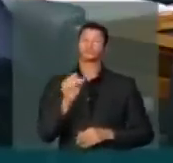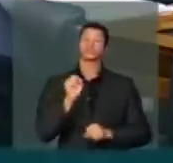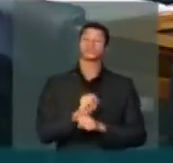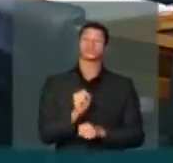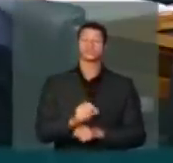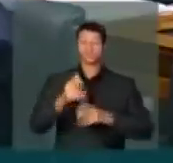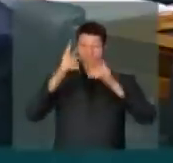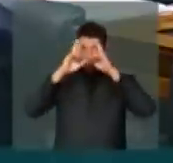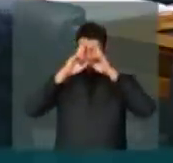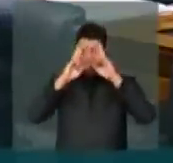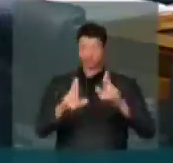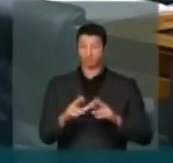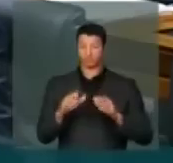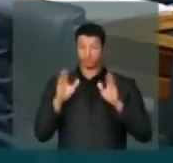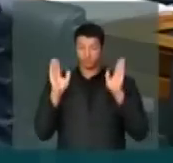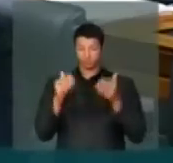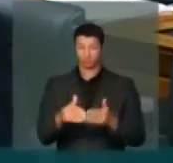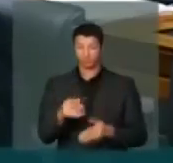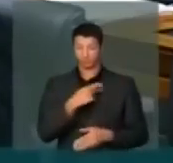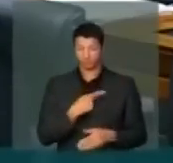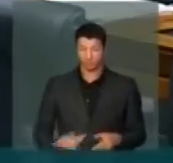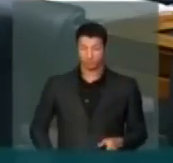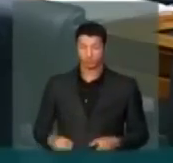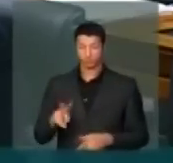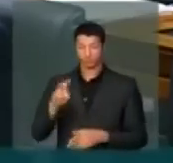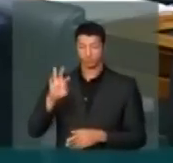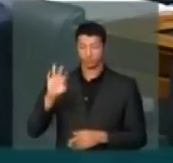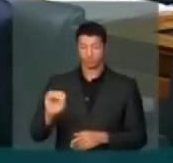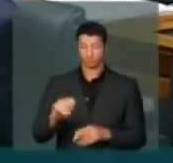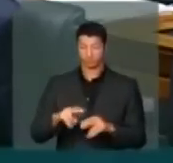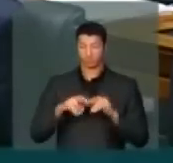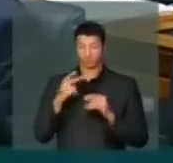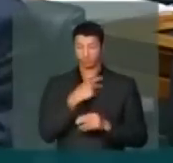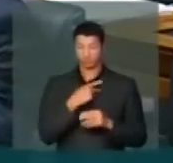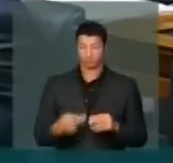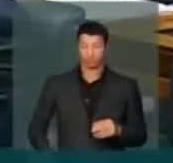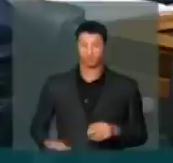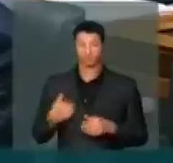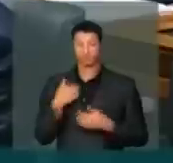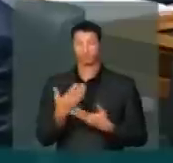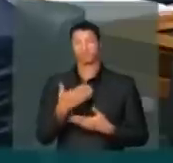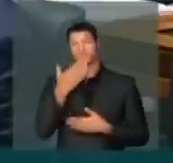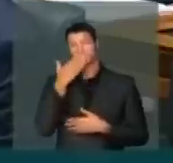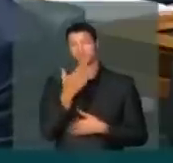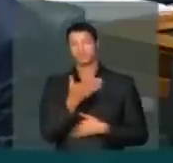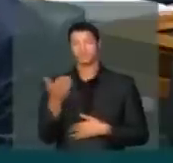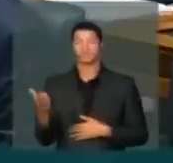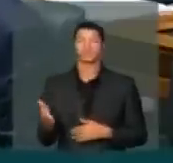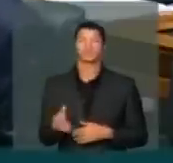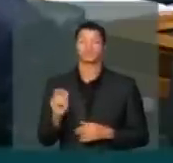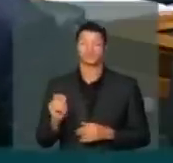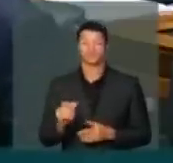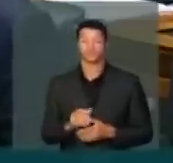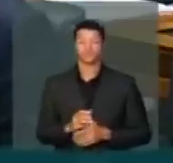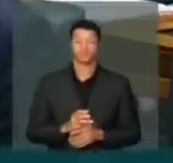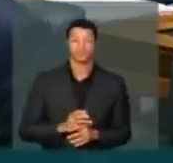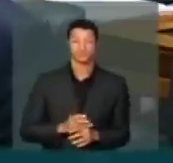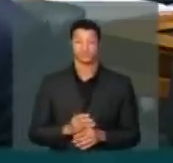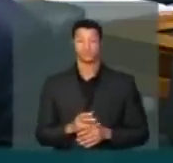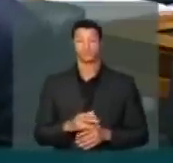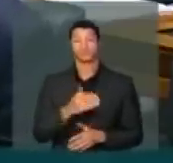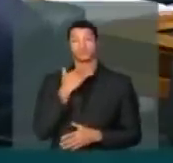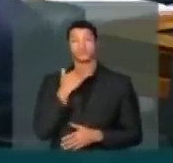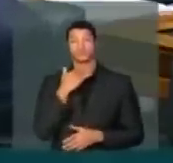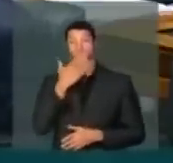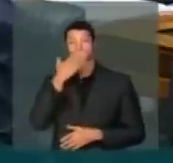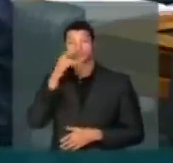e respeitasse a conclusão da apreciação dos vetos. Por isso, senhor presidente, eu queria apelar a Vossa Excelência que não pode mais se